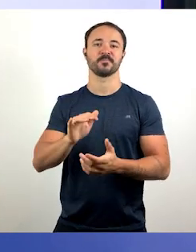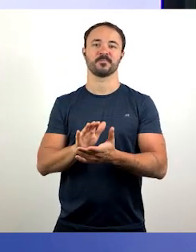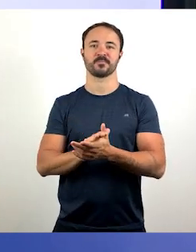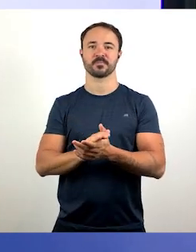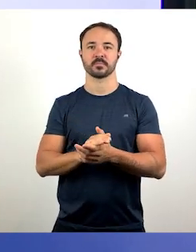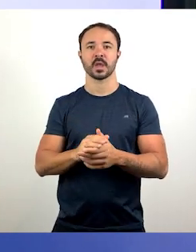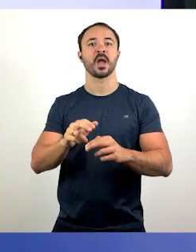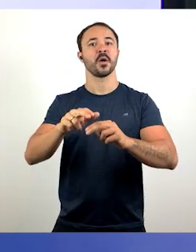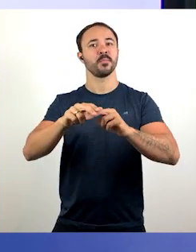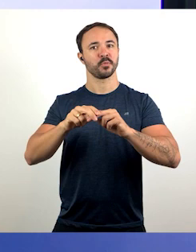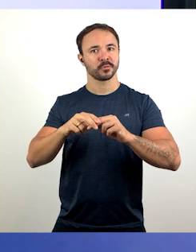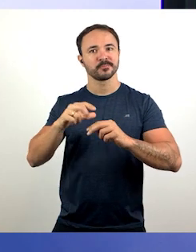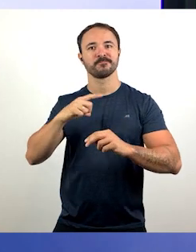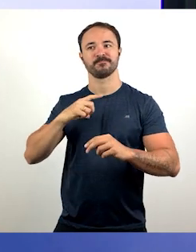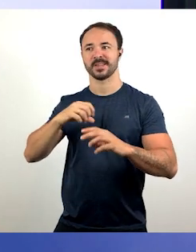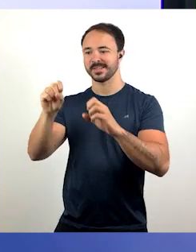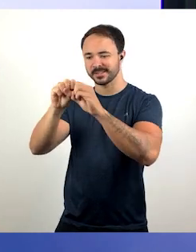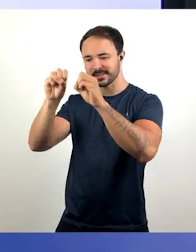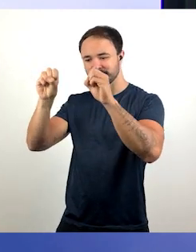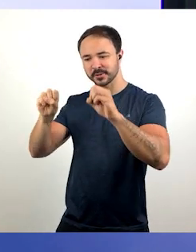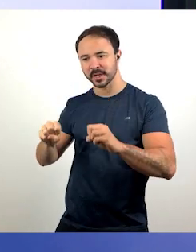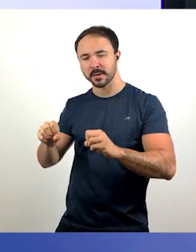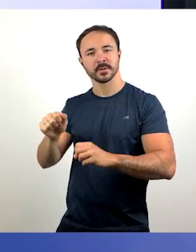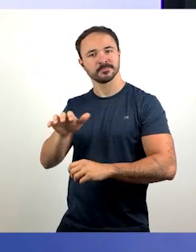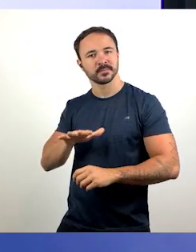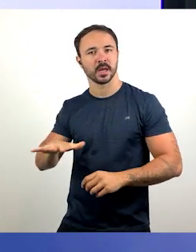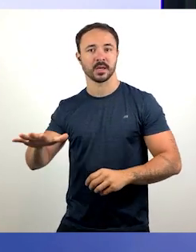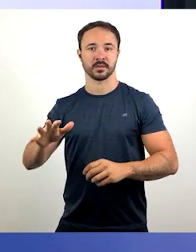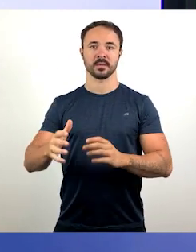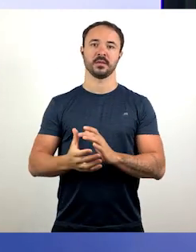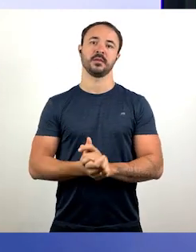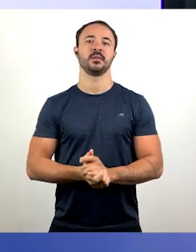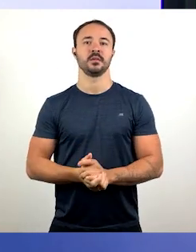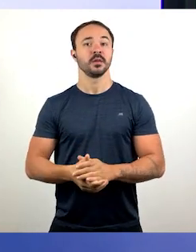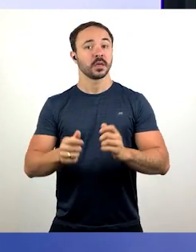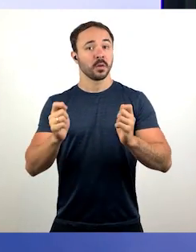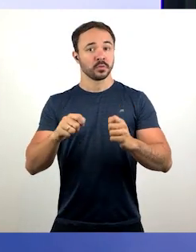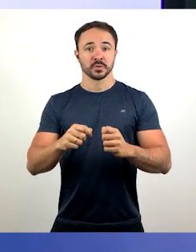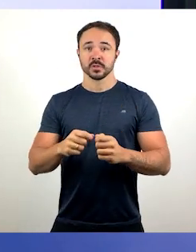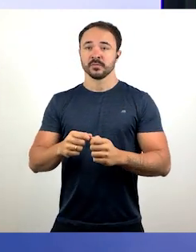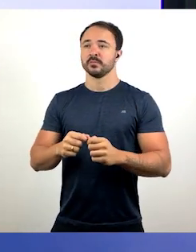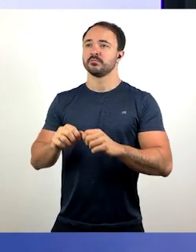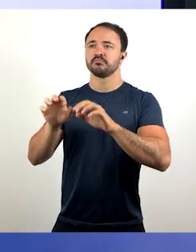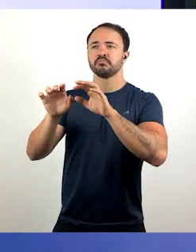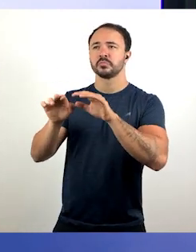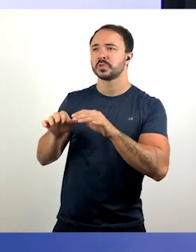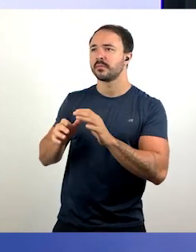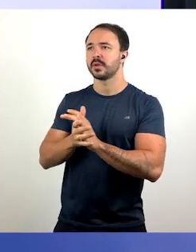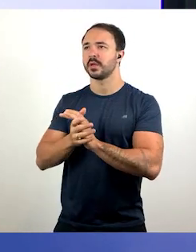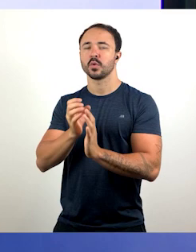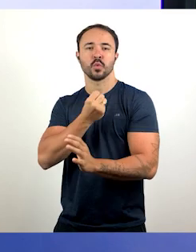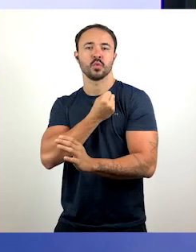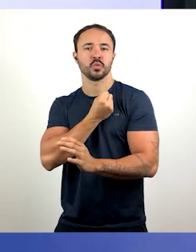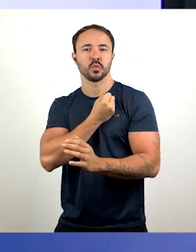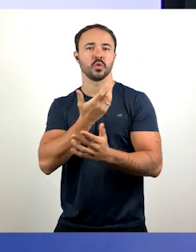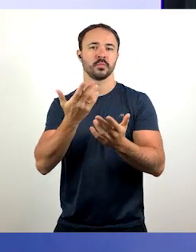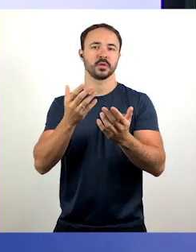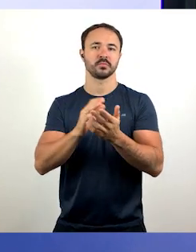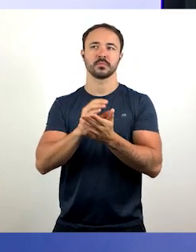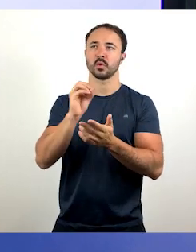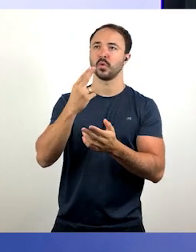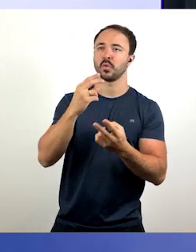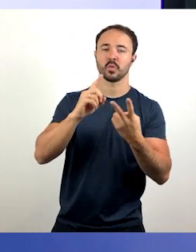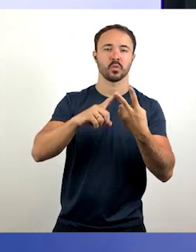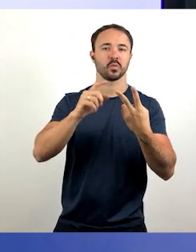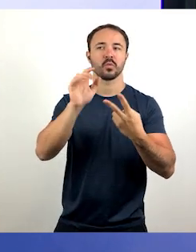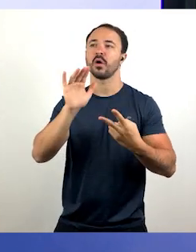o código-fonte. Esse código-fonte ele pode ser escrito através de um sistema numérico, pode ser escrito